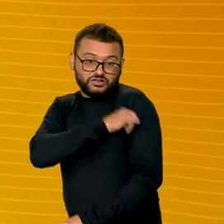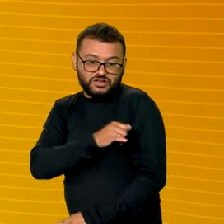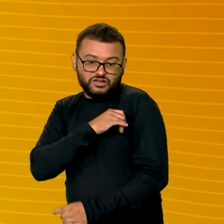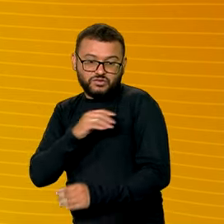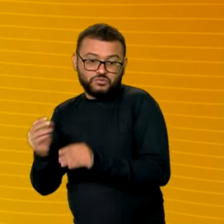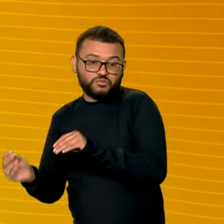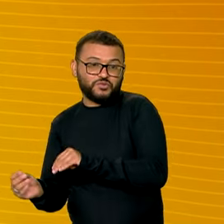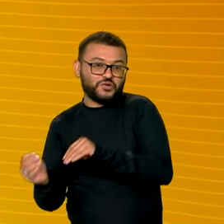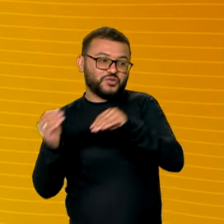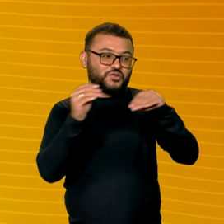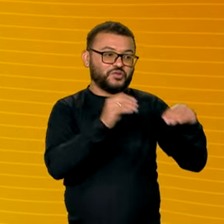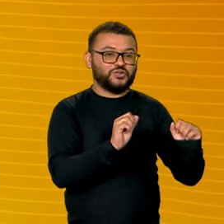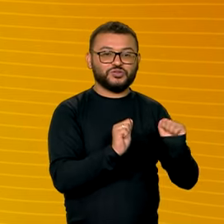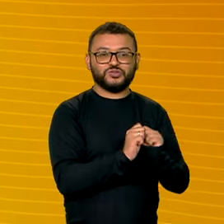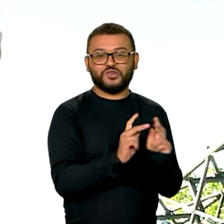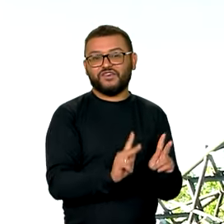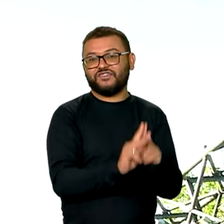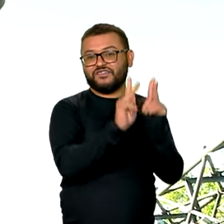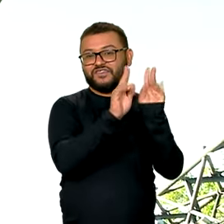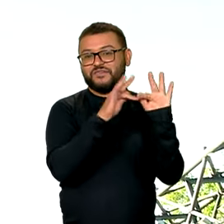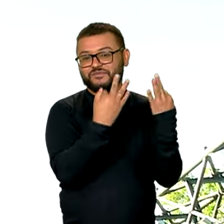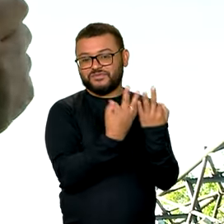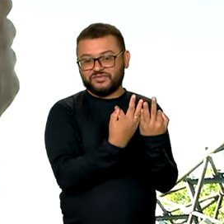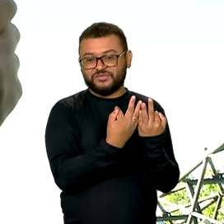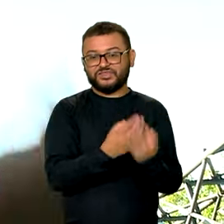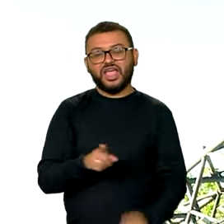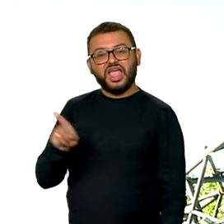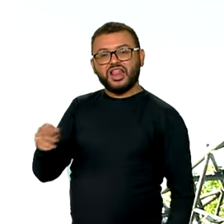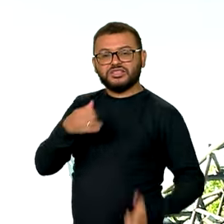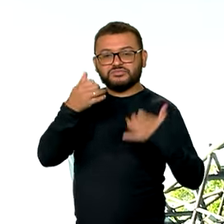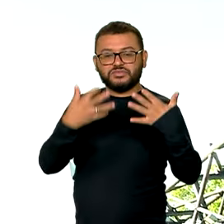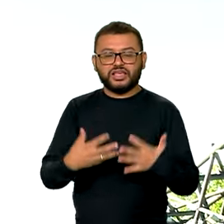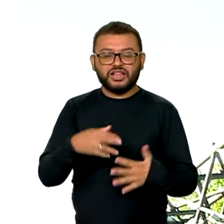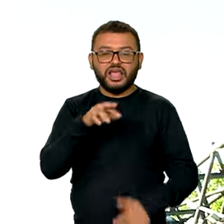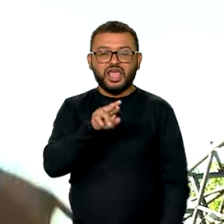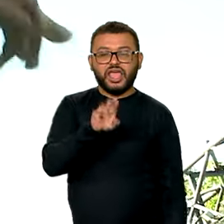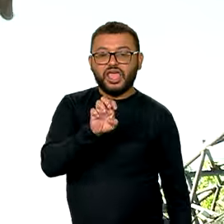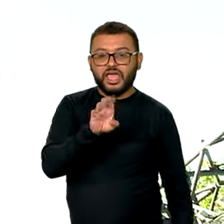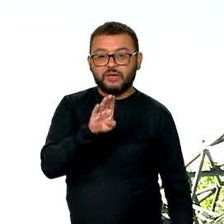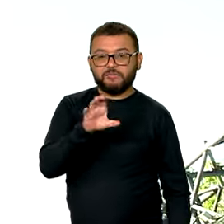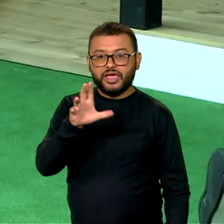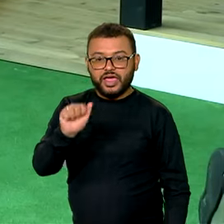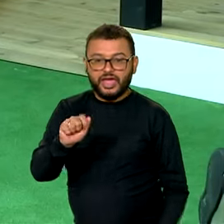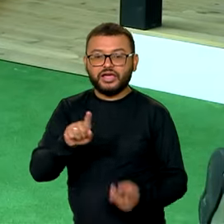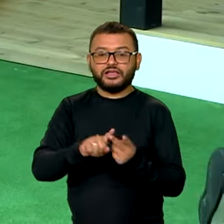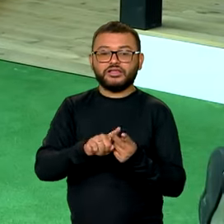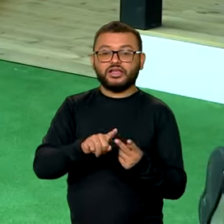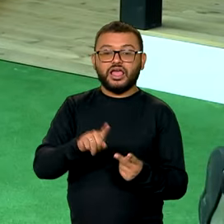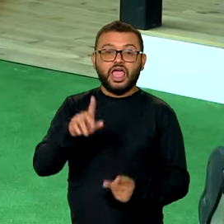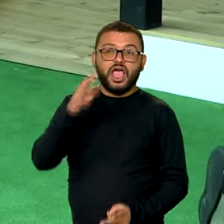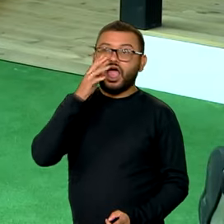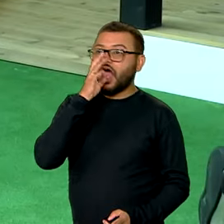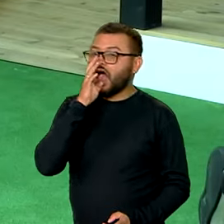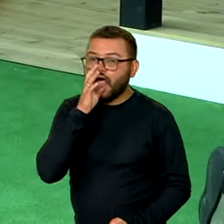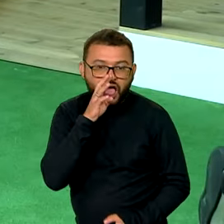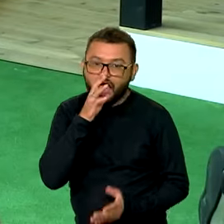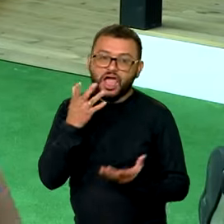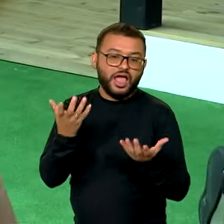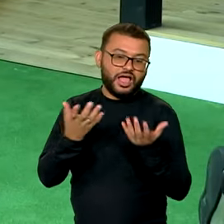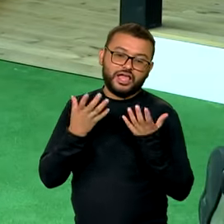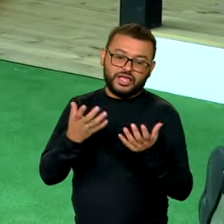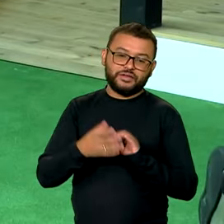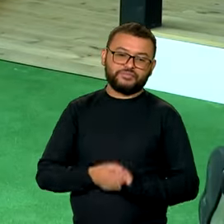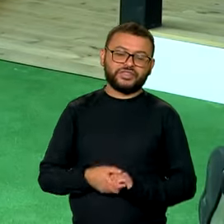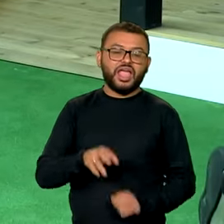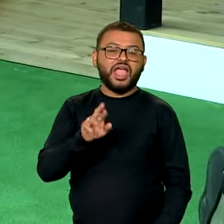e se mudou com a família para Paris. E conta que Rebeca Andrade e Flávia Saraiva são suas maiores inspirações.